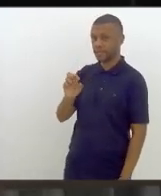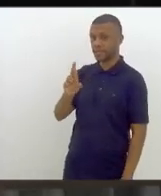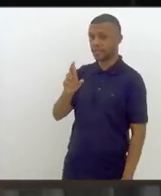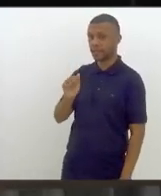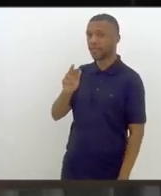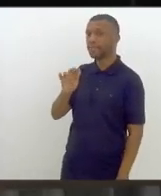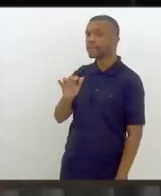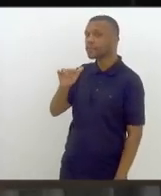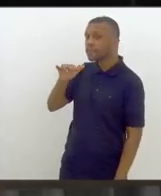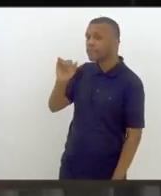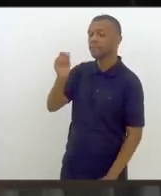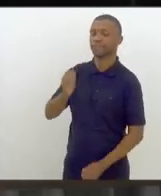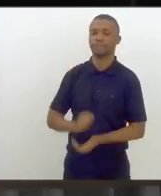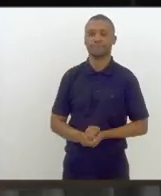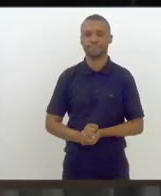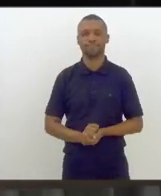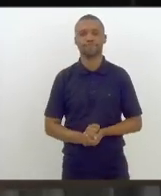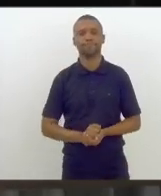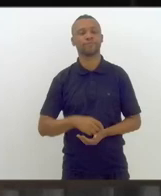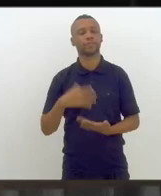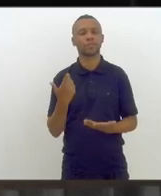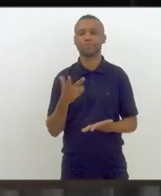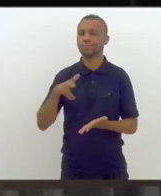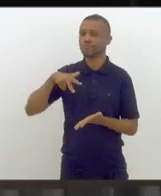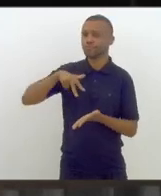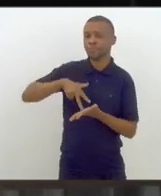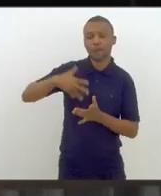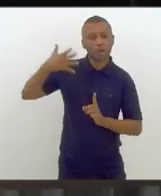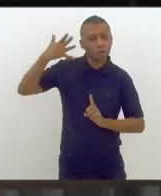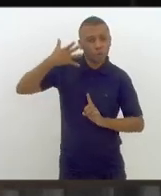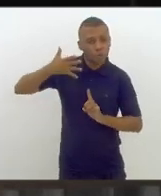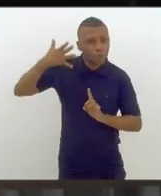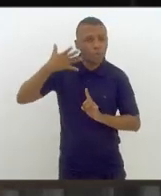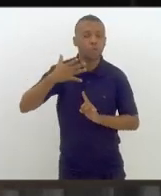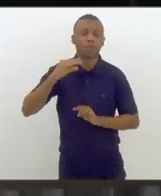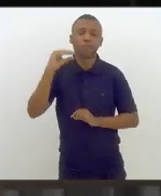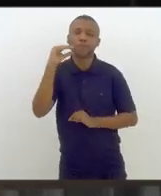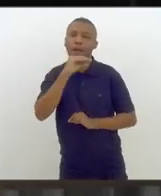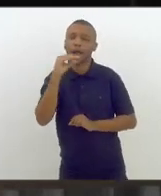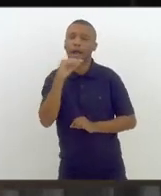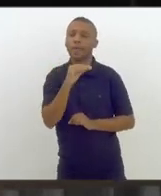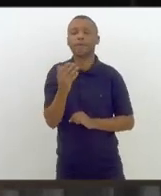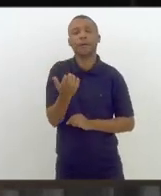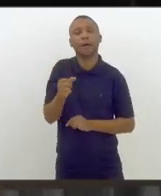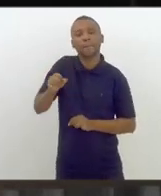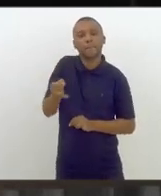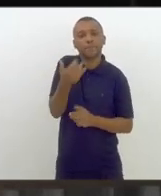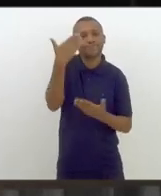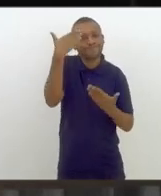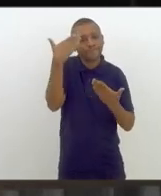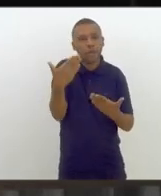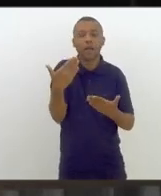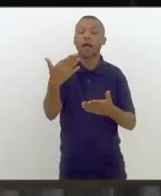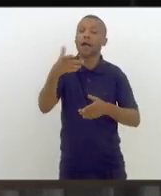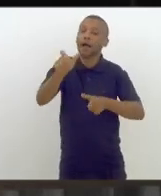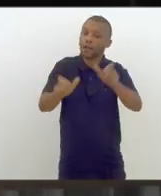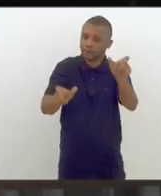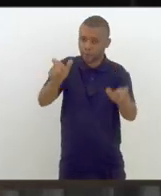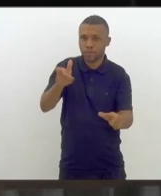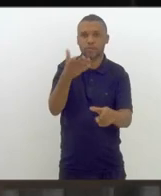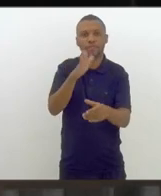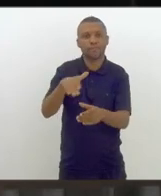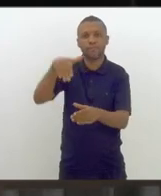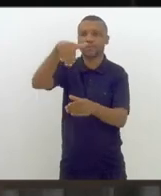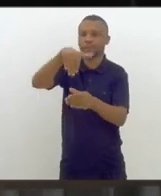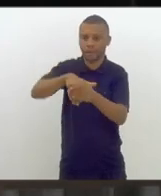essa tribuna de uma forma muito precisa e rápida fazer também o meu agradecimento aos eleitores